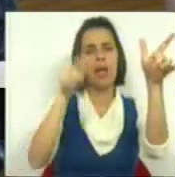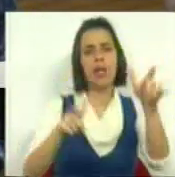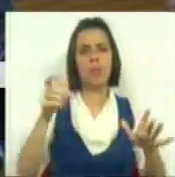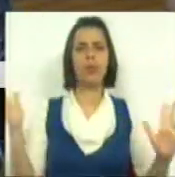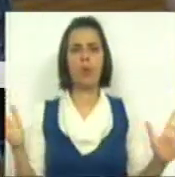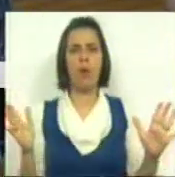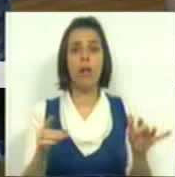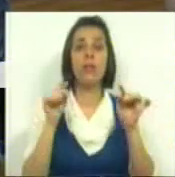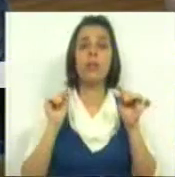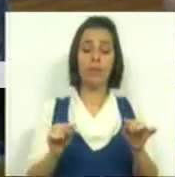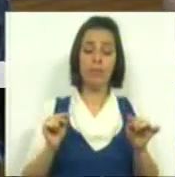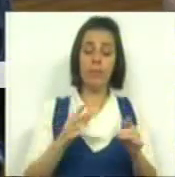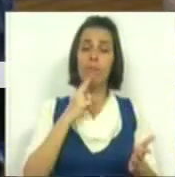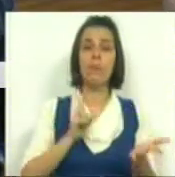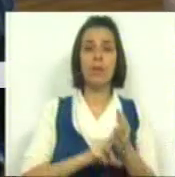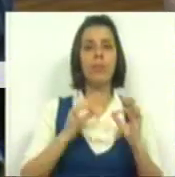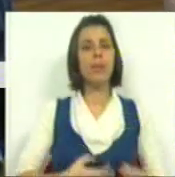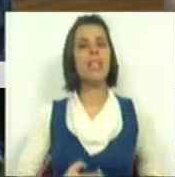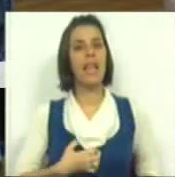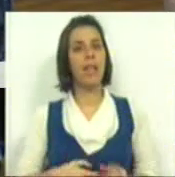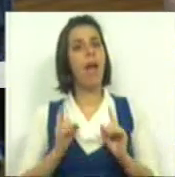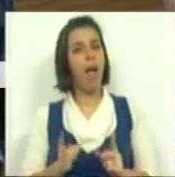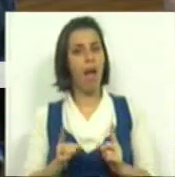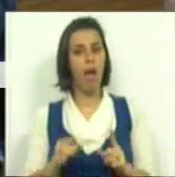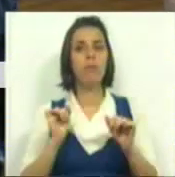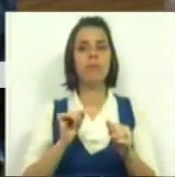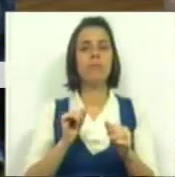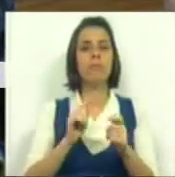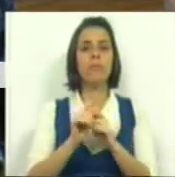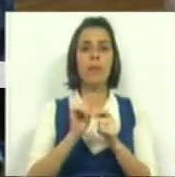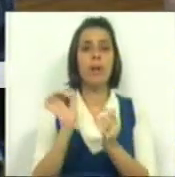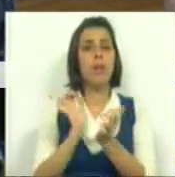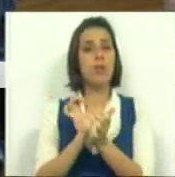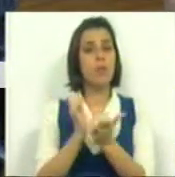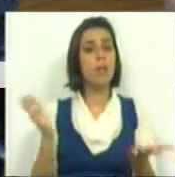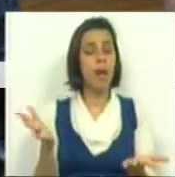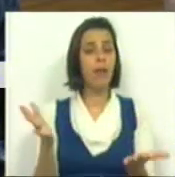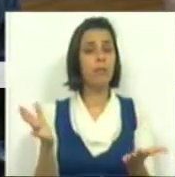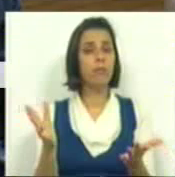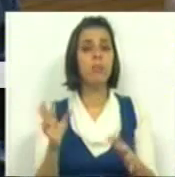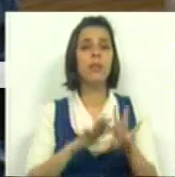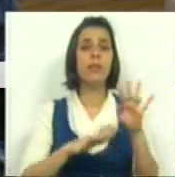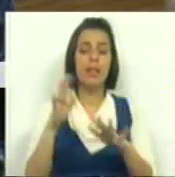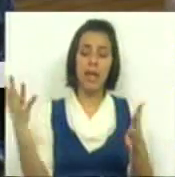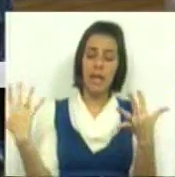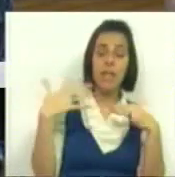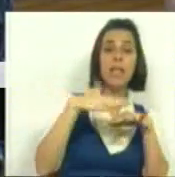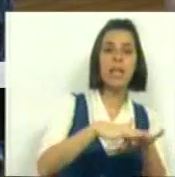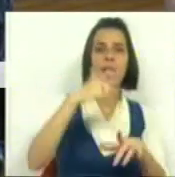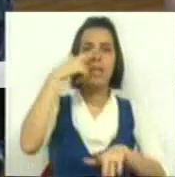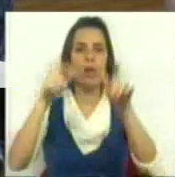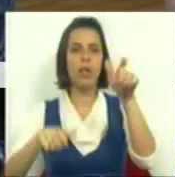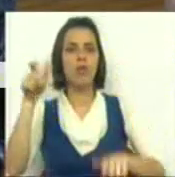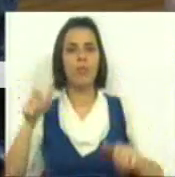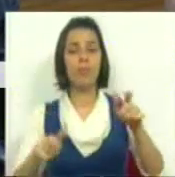pessoas, porque esse é o verdadeiro espírito desta prestação social, é fazer uma integração das